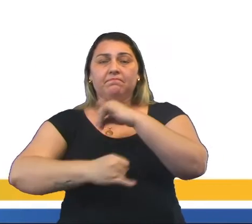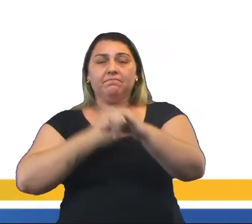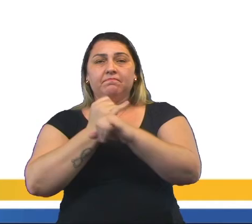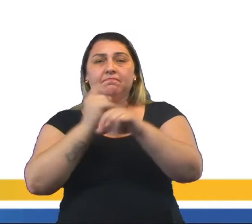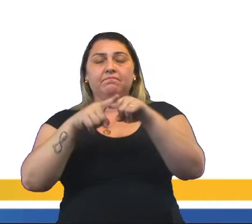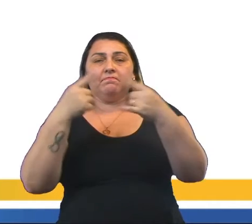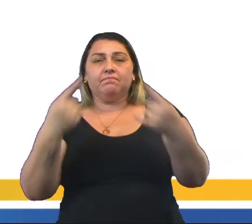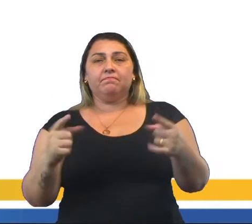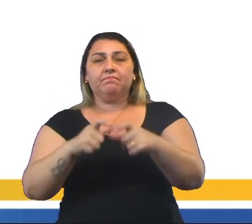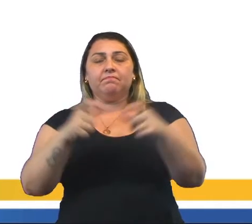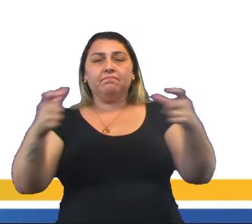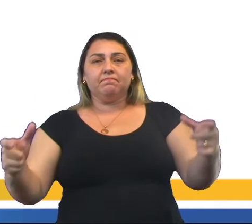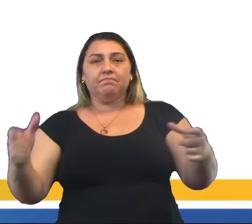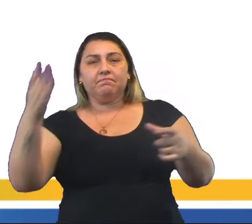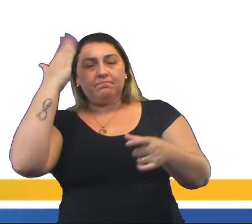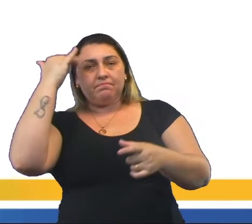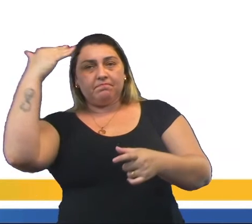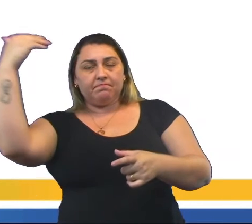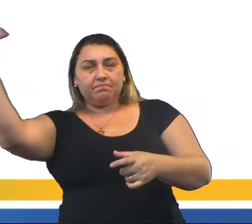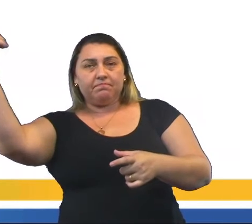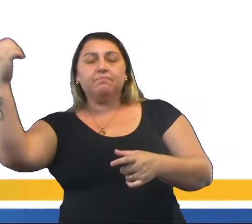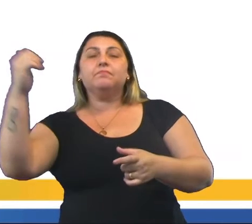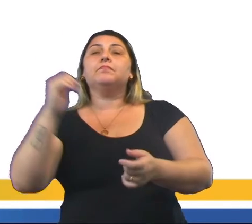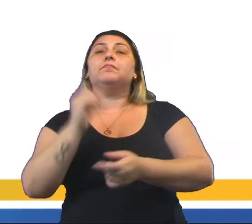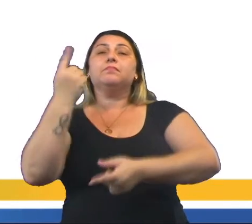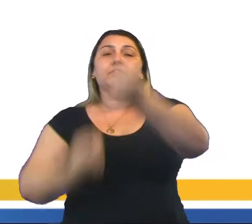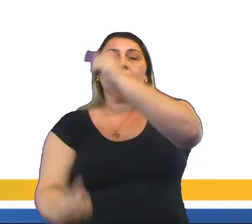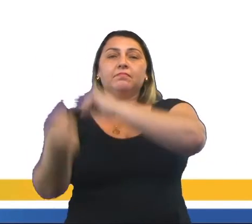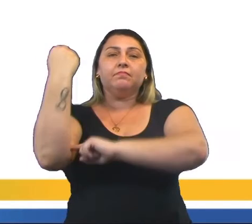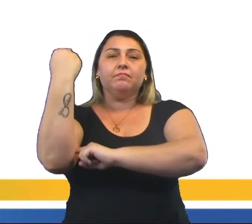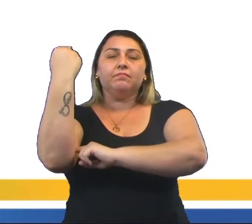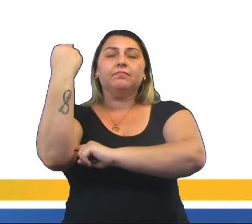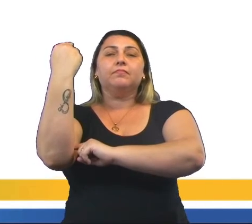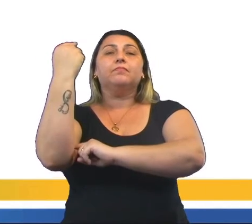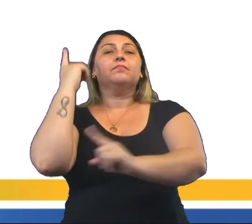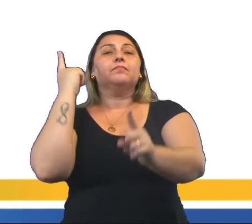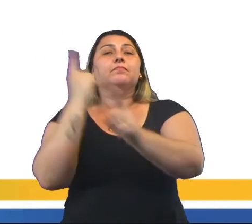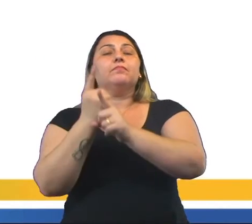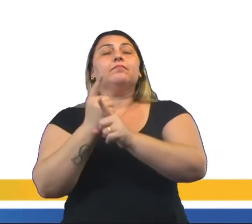o seu maior êxito literário, o seu maior sucesso, né, encontra-se nas